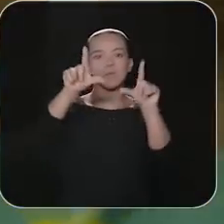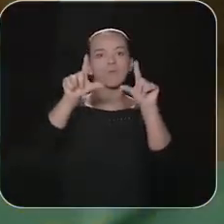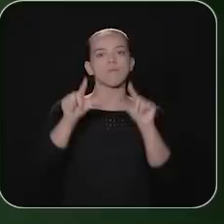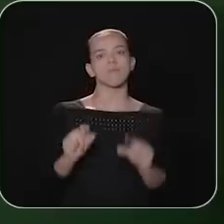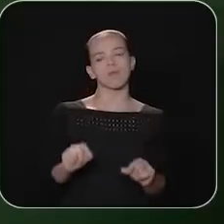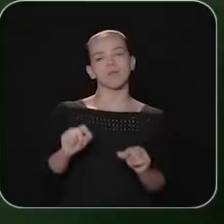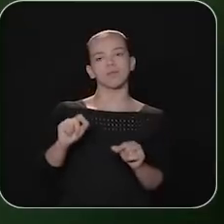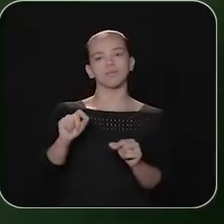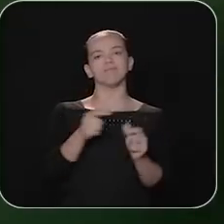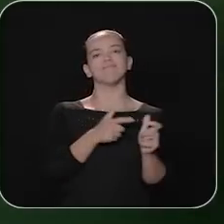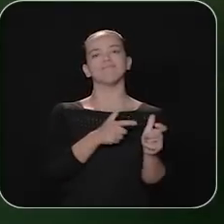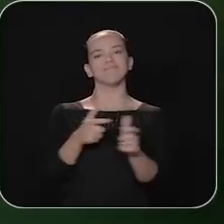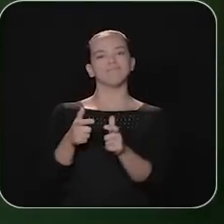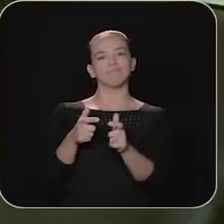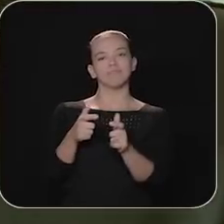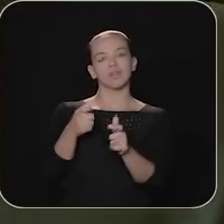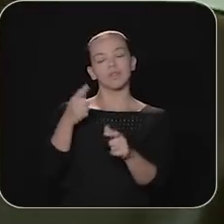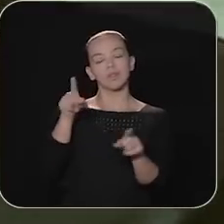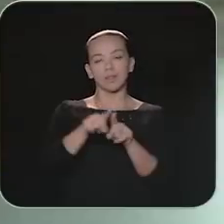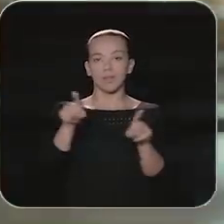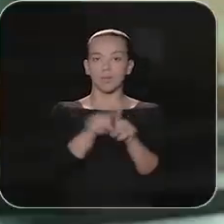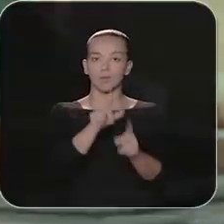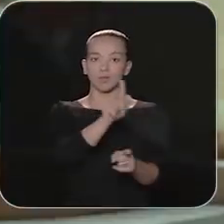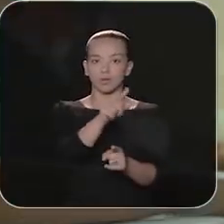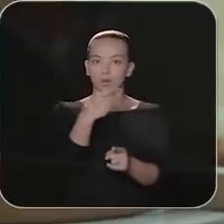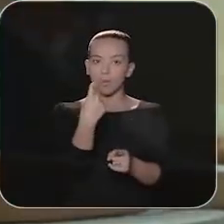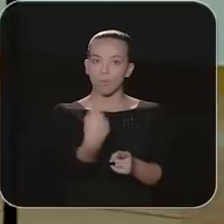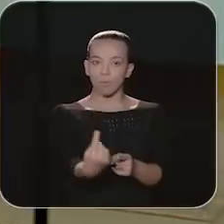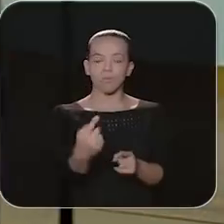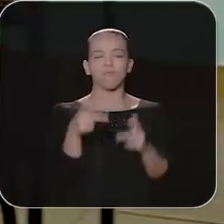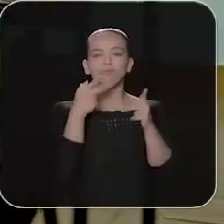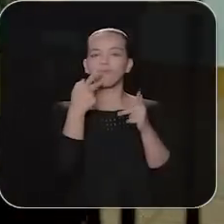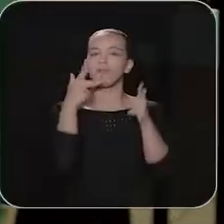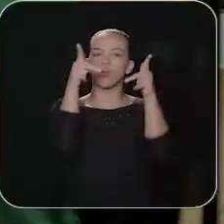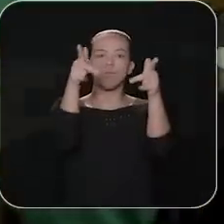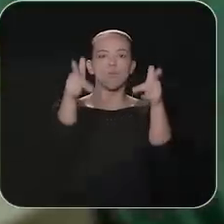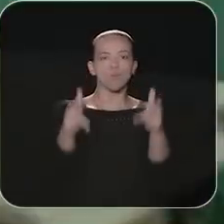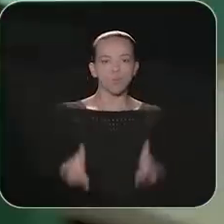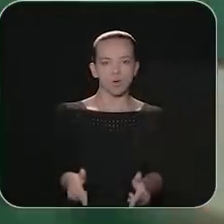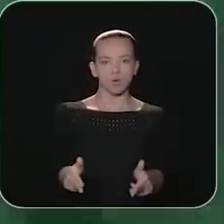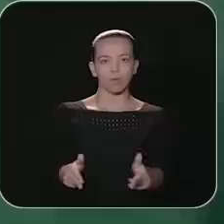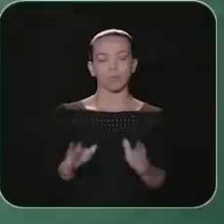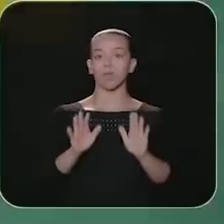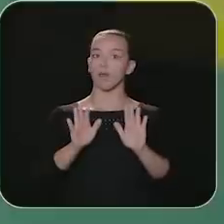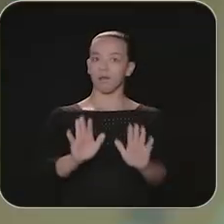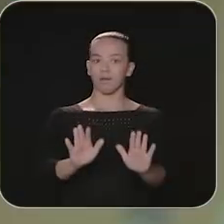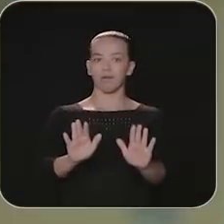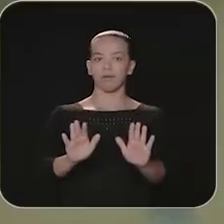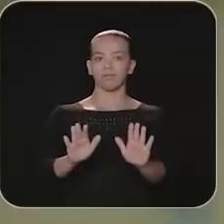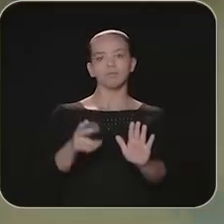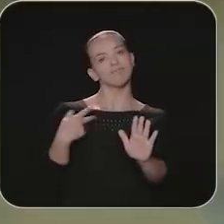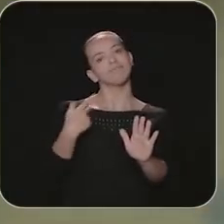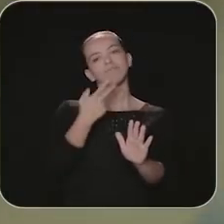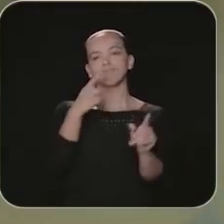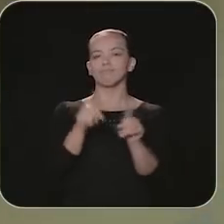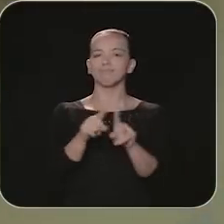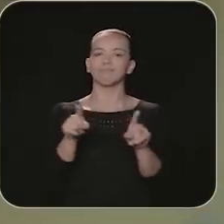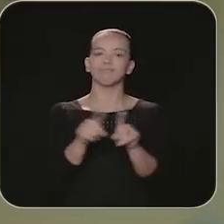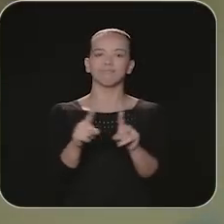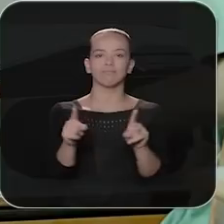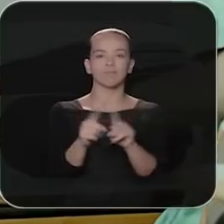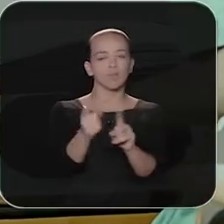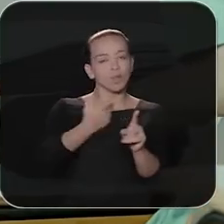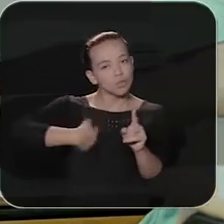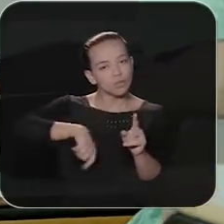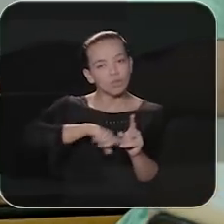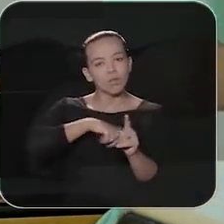Paulo. Presente. Amanda. Presente. É uma felicidade para mim ver o resultado da